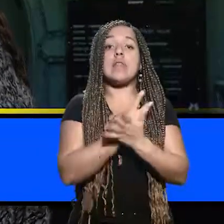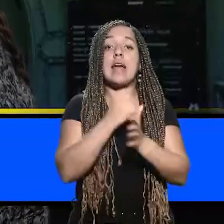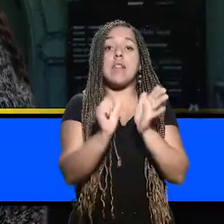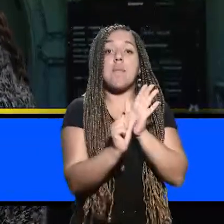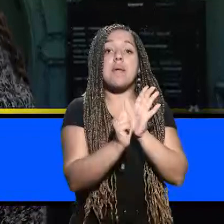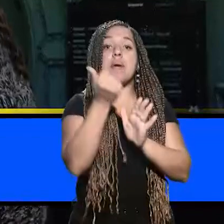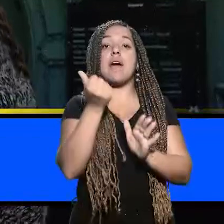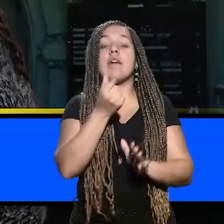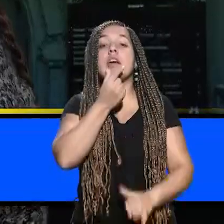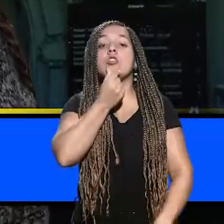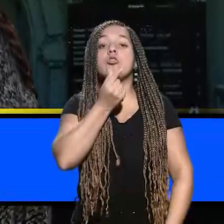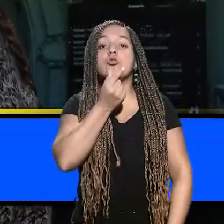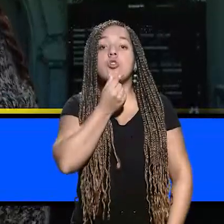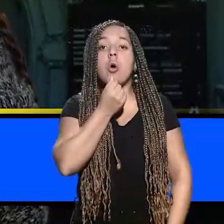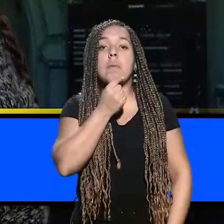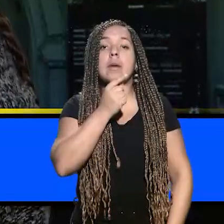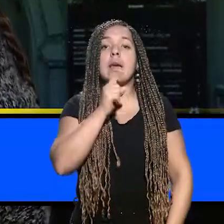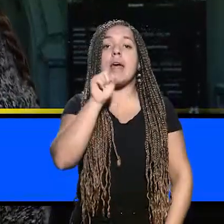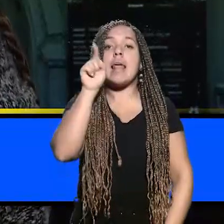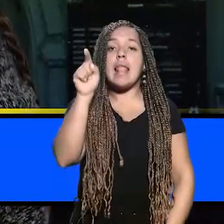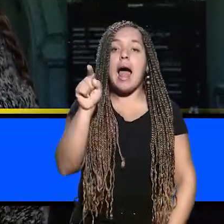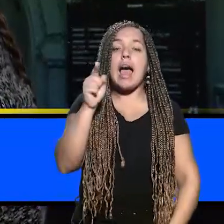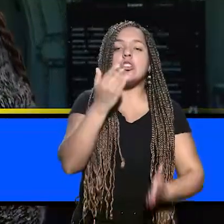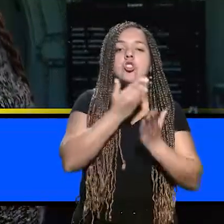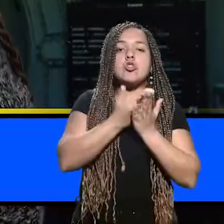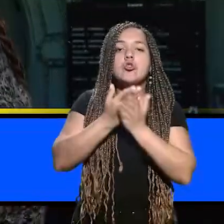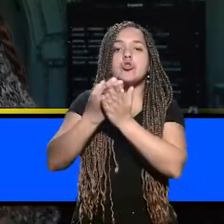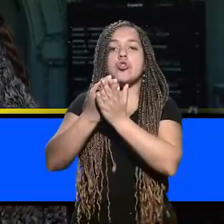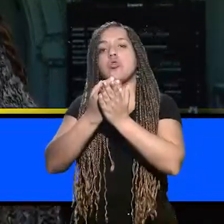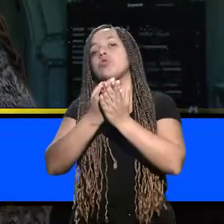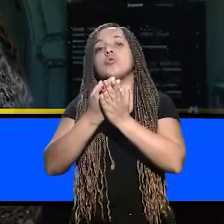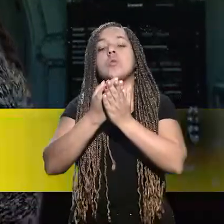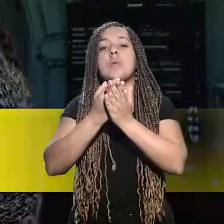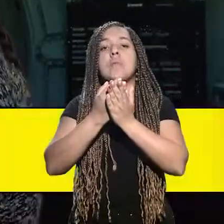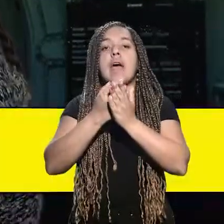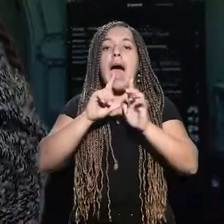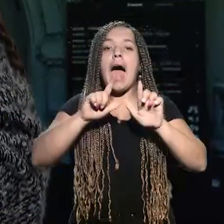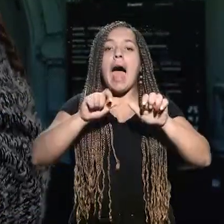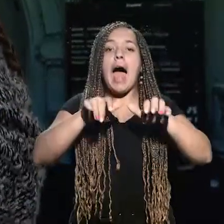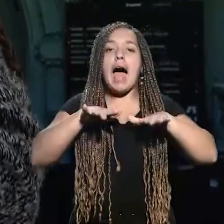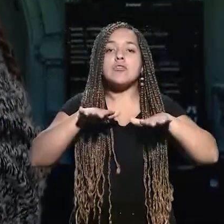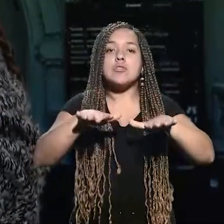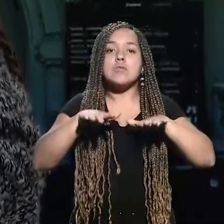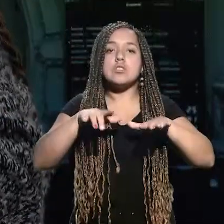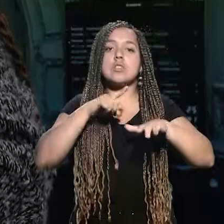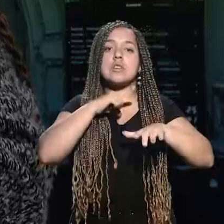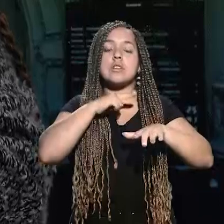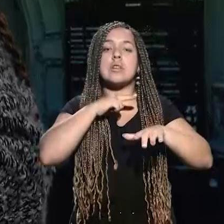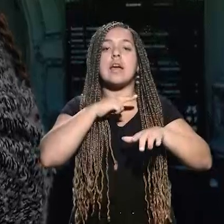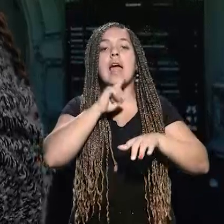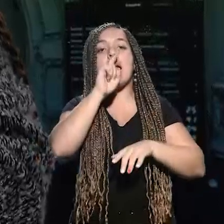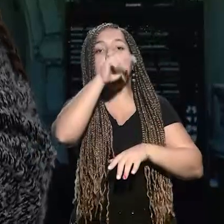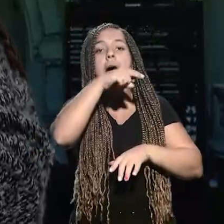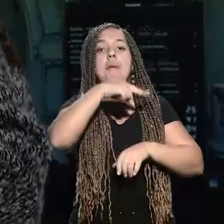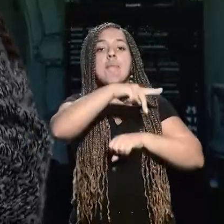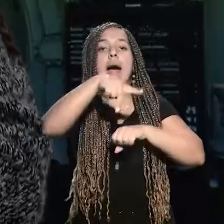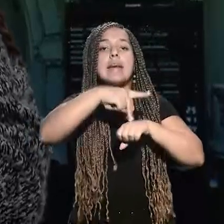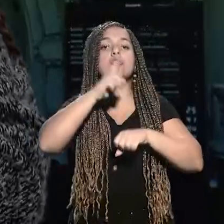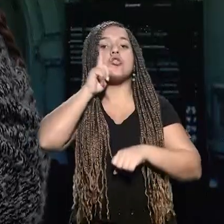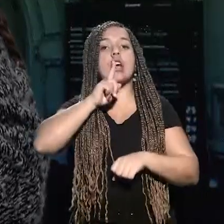Estados Unidos pelo ativista negro Stokely Carmichael, ligado ao movimento e ao partido dos Panteras